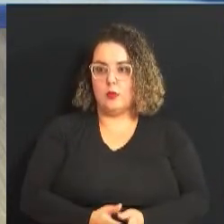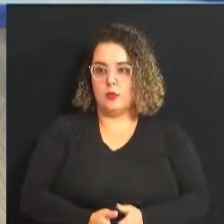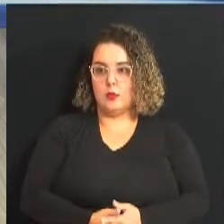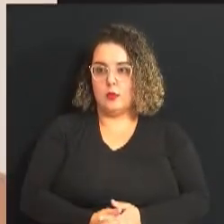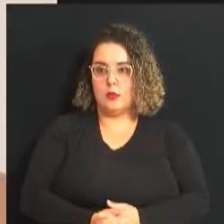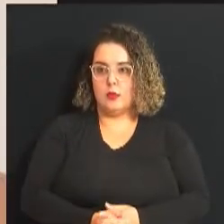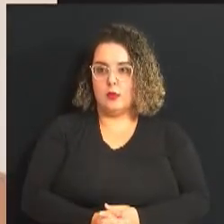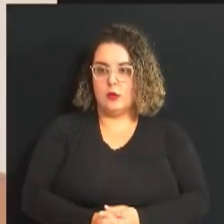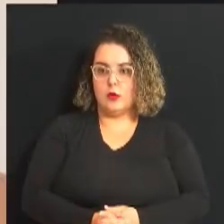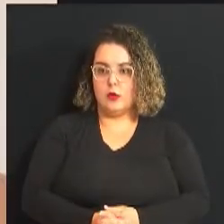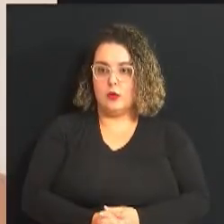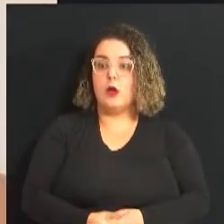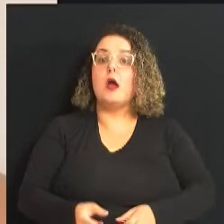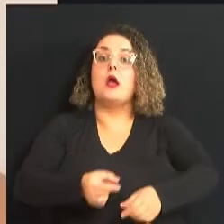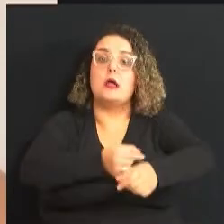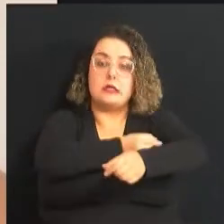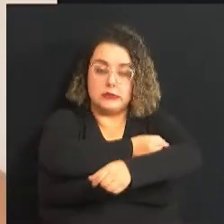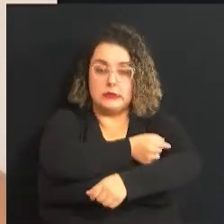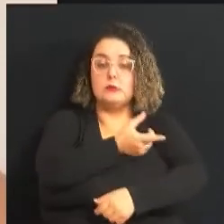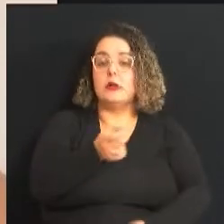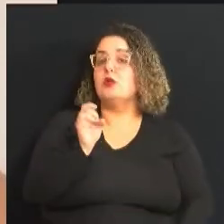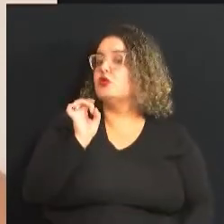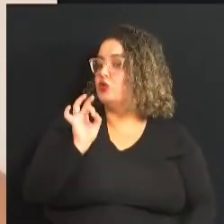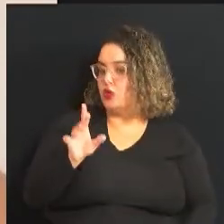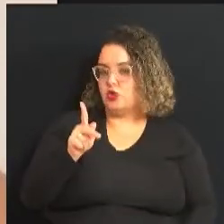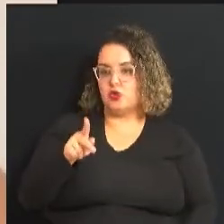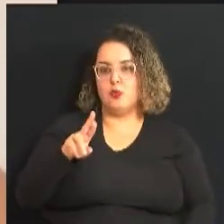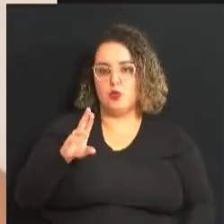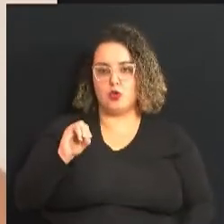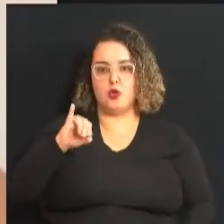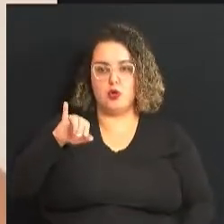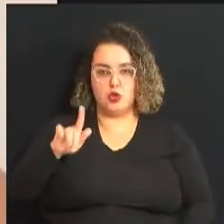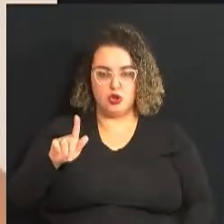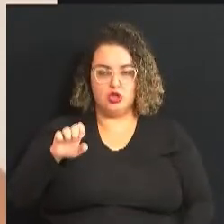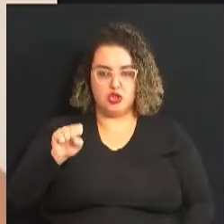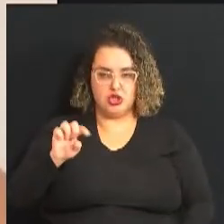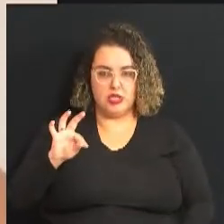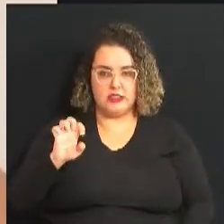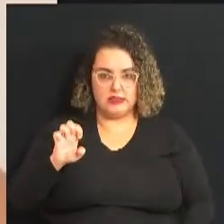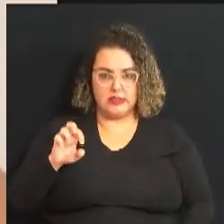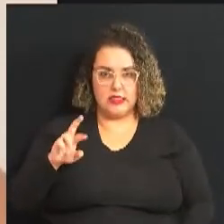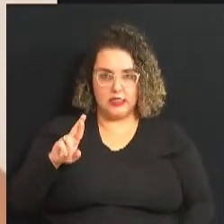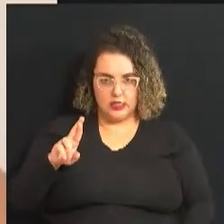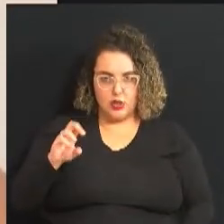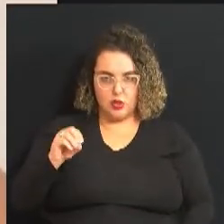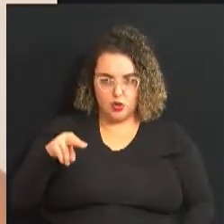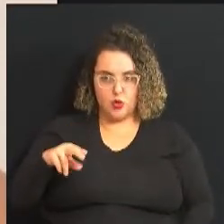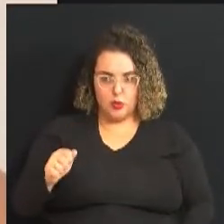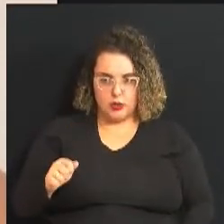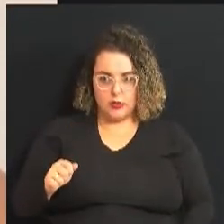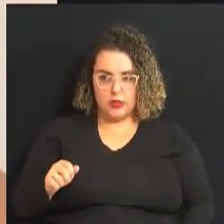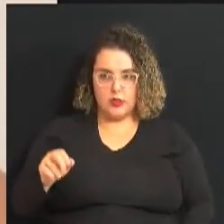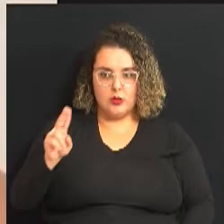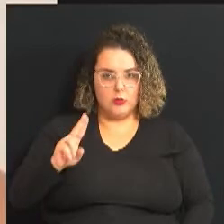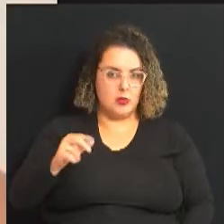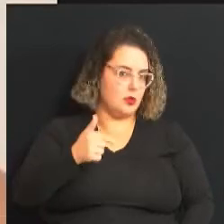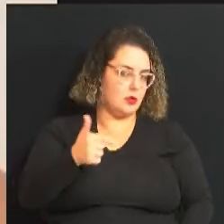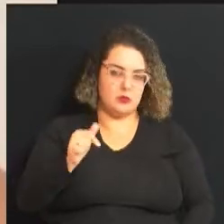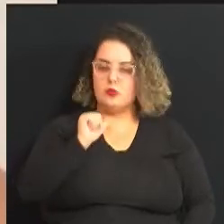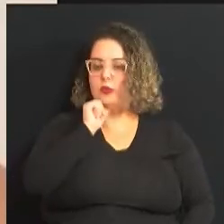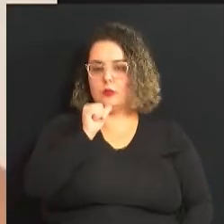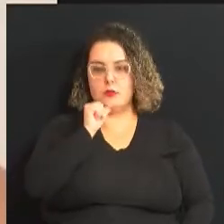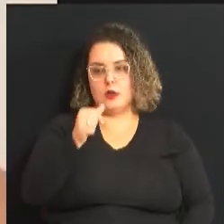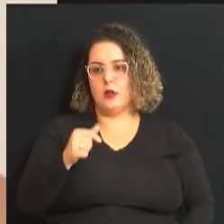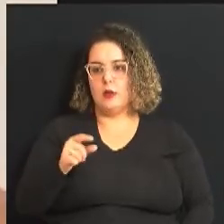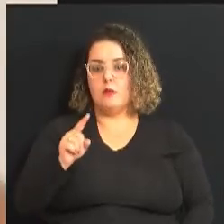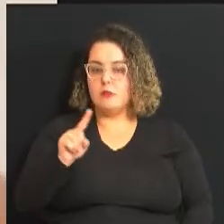Esse implante que a gente tem, ele é só de progesterona. Existe um grupo de mulheres que usa esse implante e fica sem menstruar, mas não há